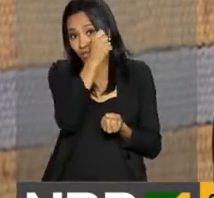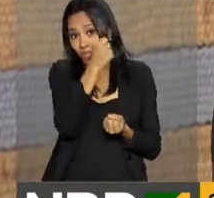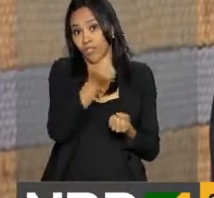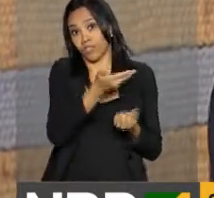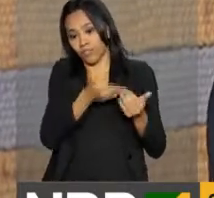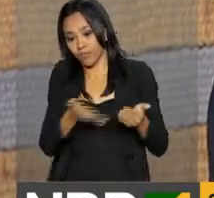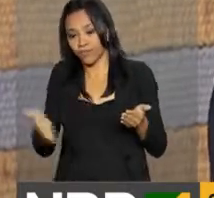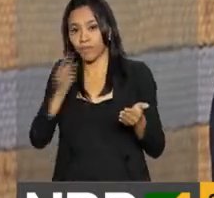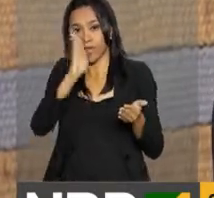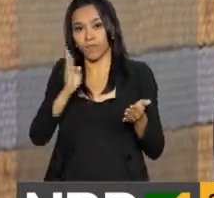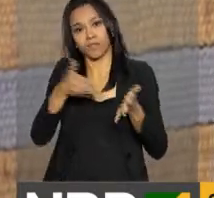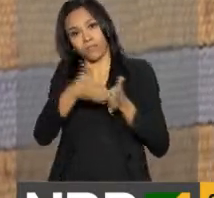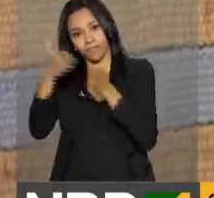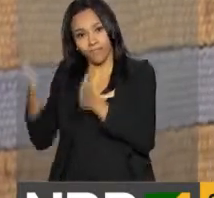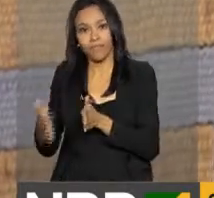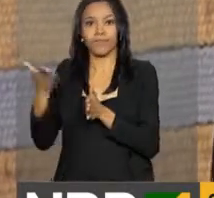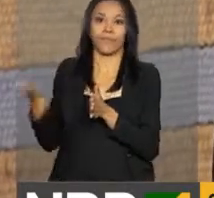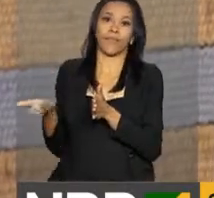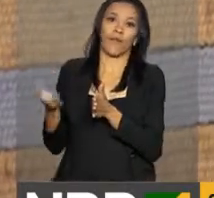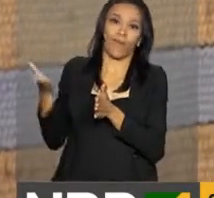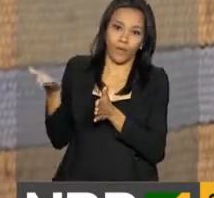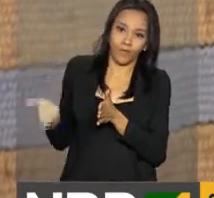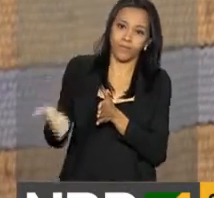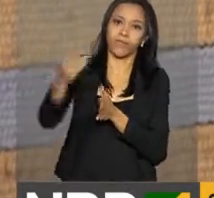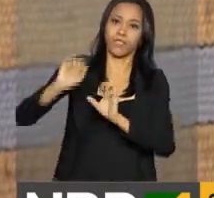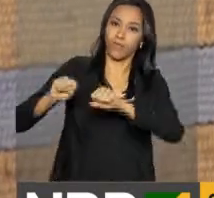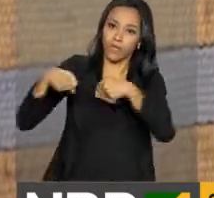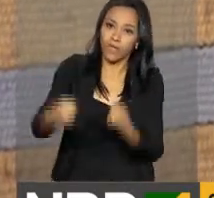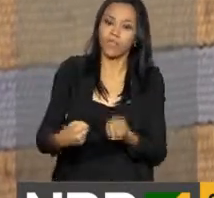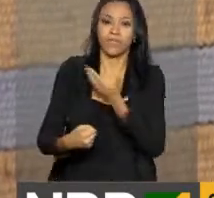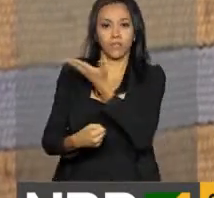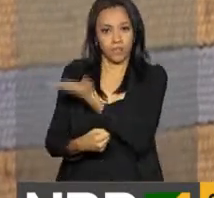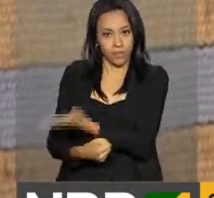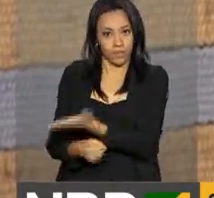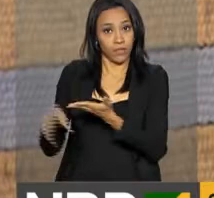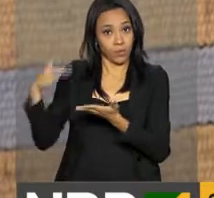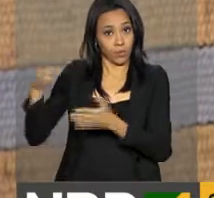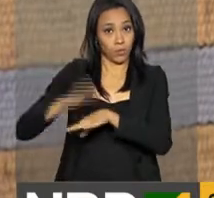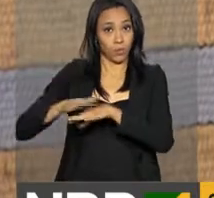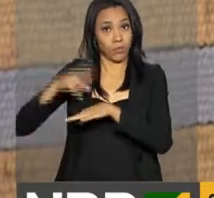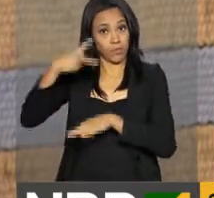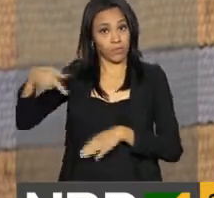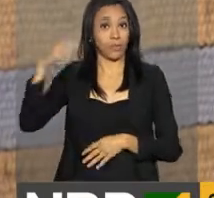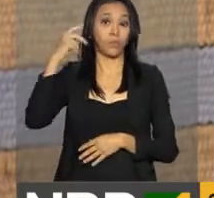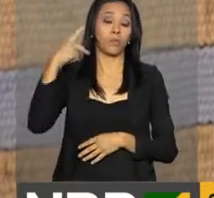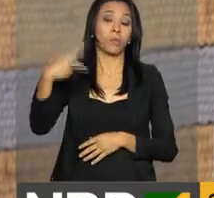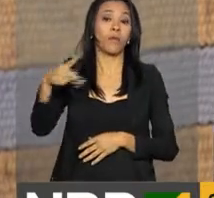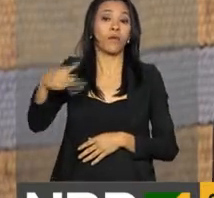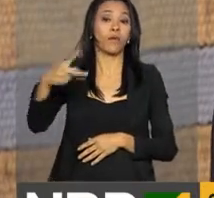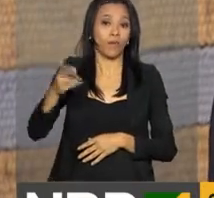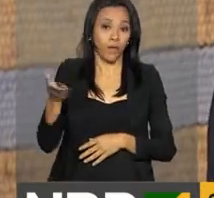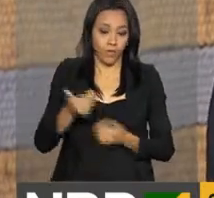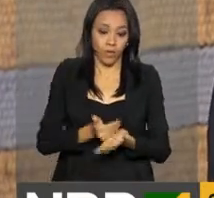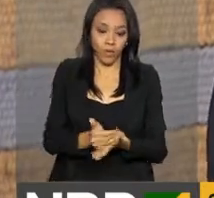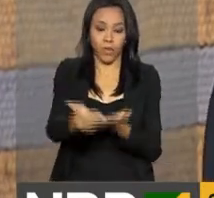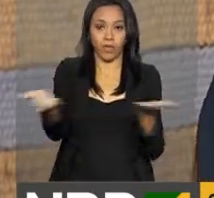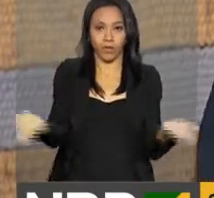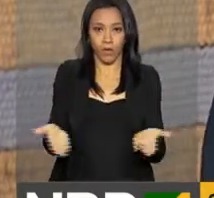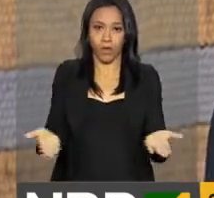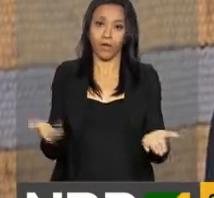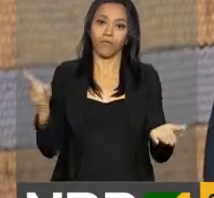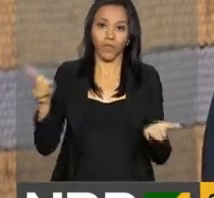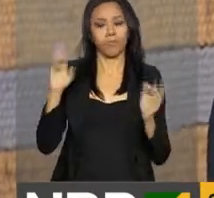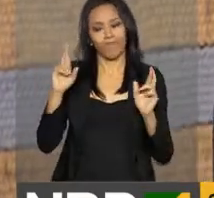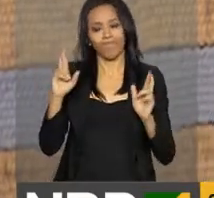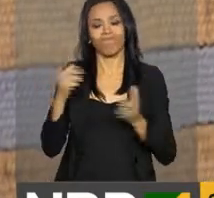estamos certos, o Mercosul será ainda mais fortalecido ainda sob a presidência paraguaia, que ora se inicia. Conte